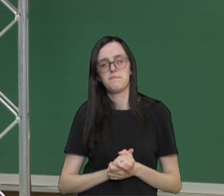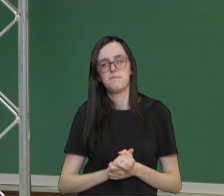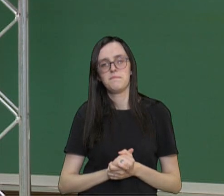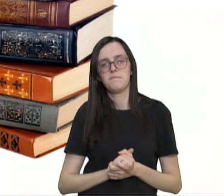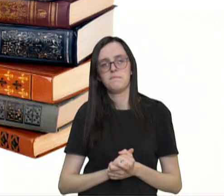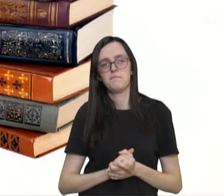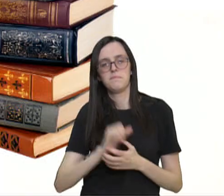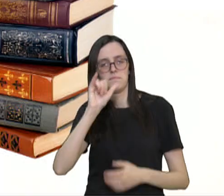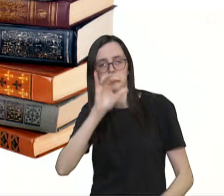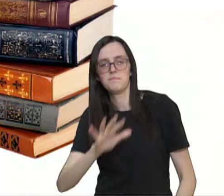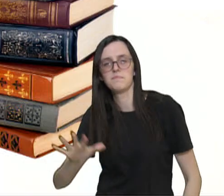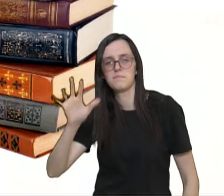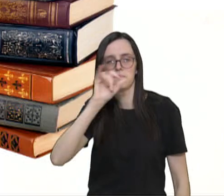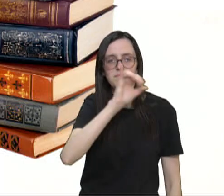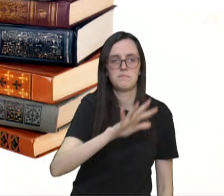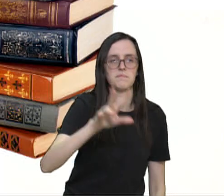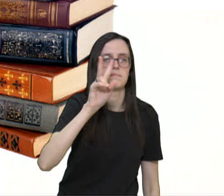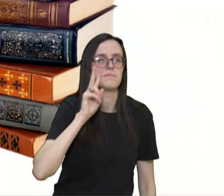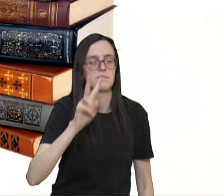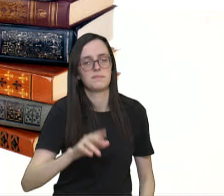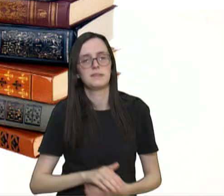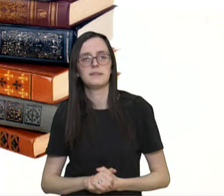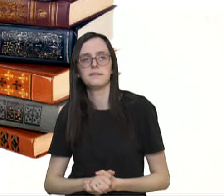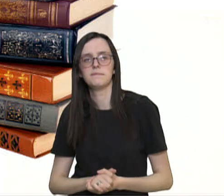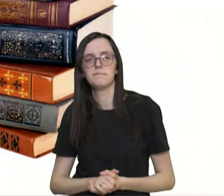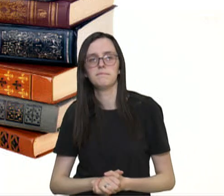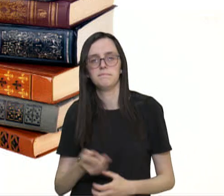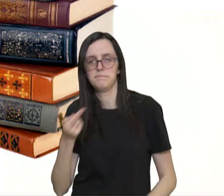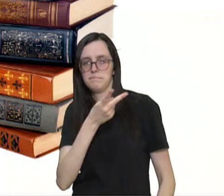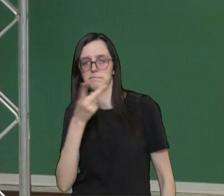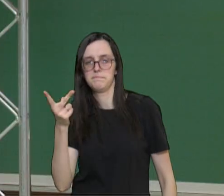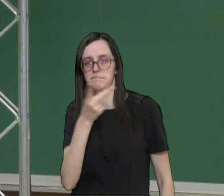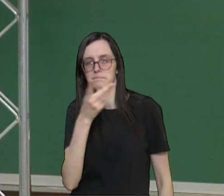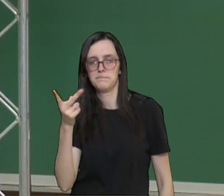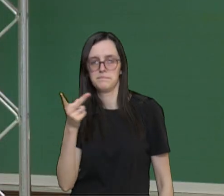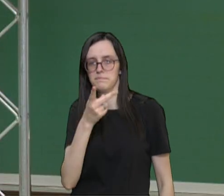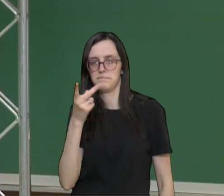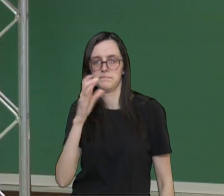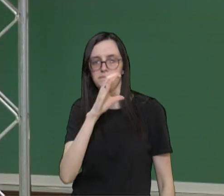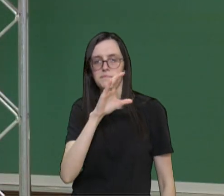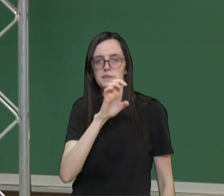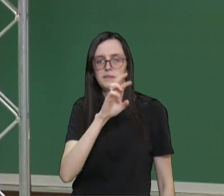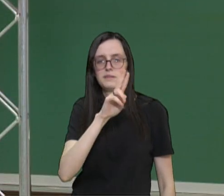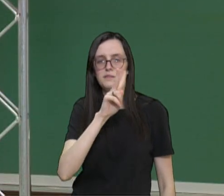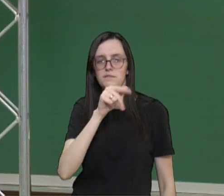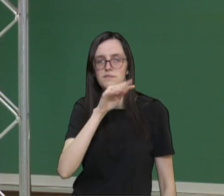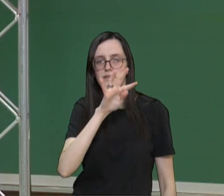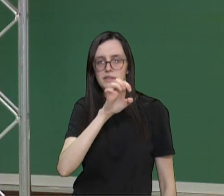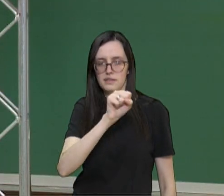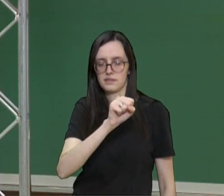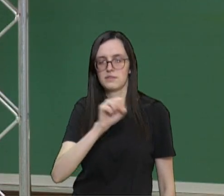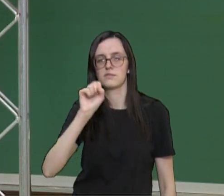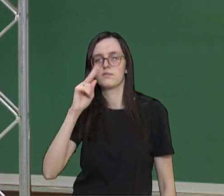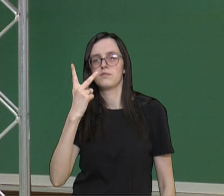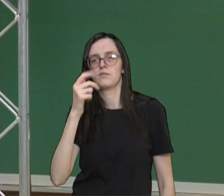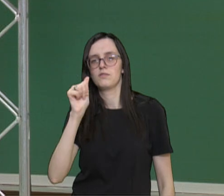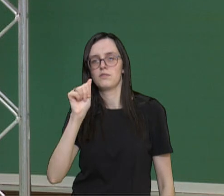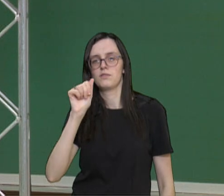Uma ilustraçãozinha. Pessoal, Cervantes e Shakespeare, né? Adoro muito.